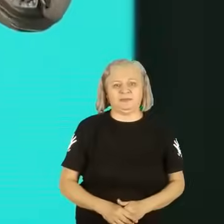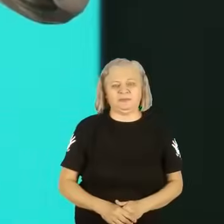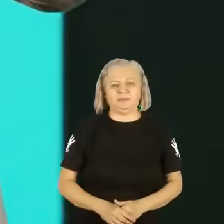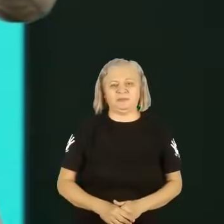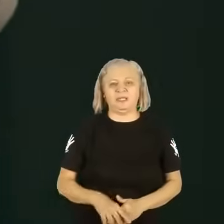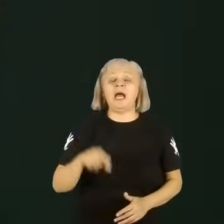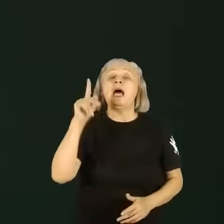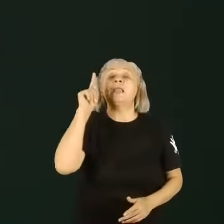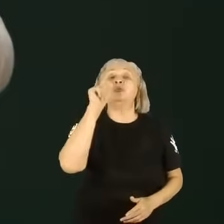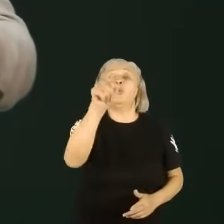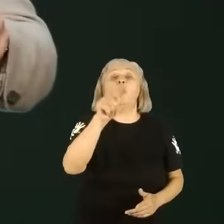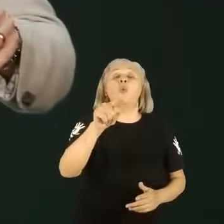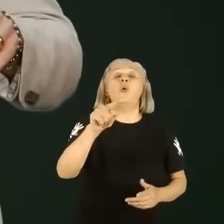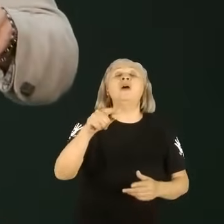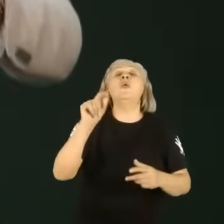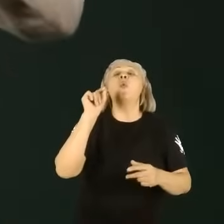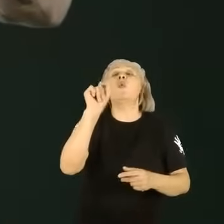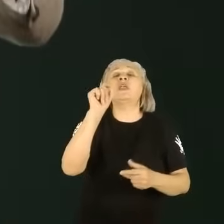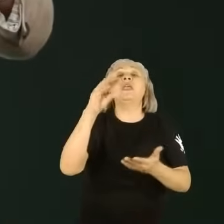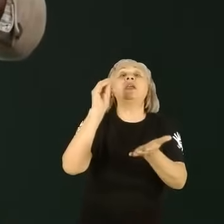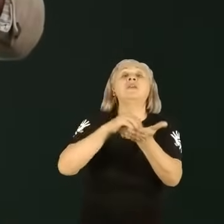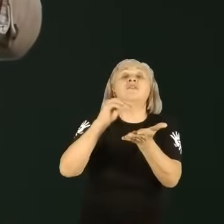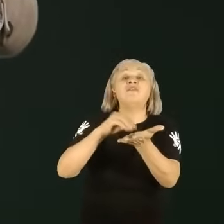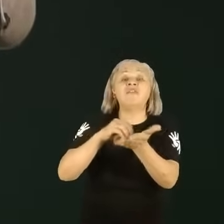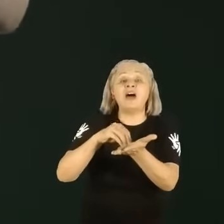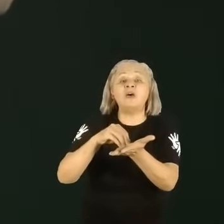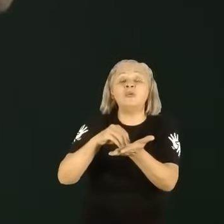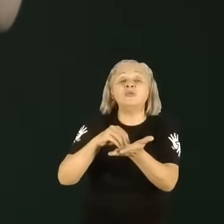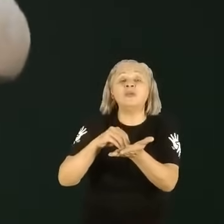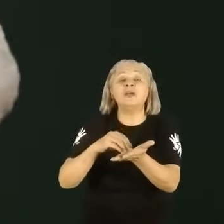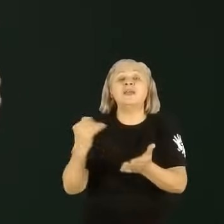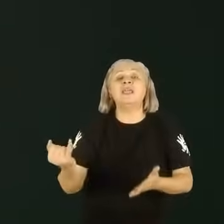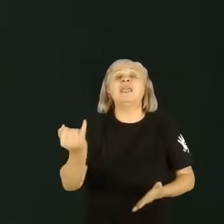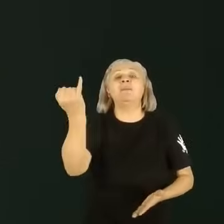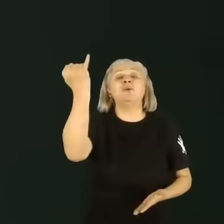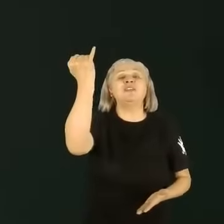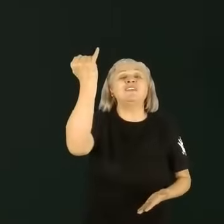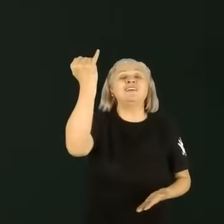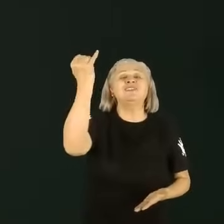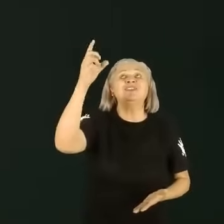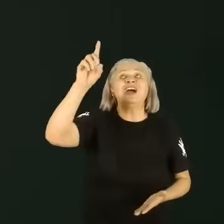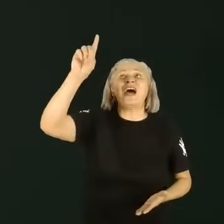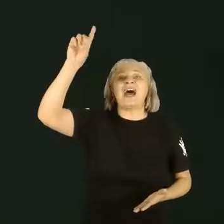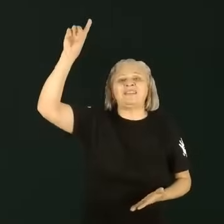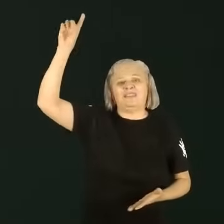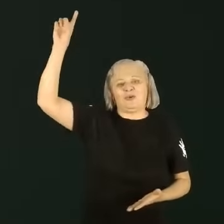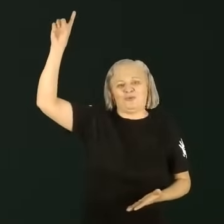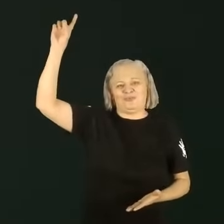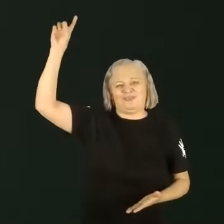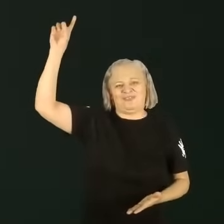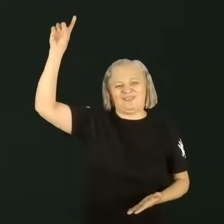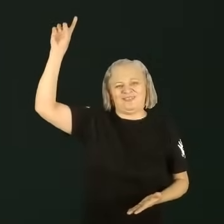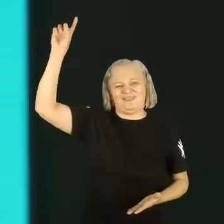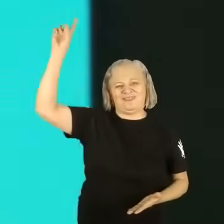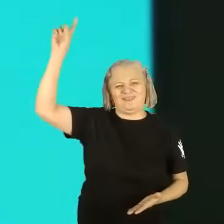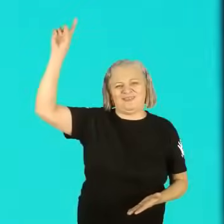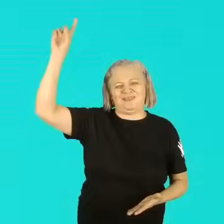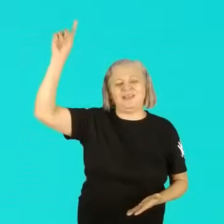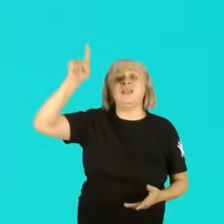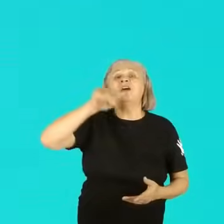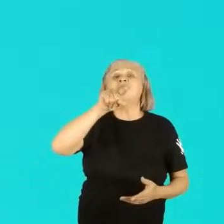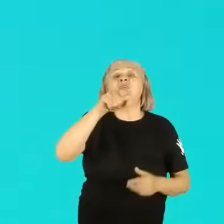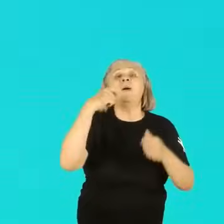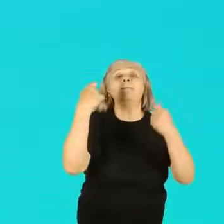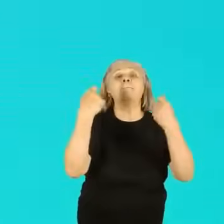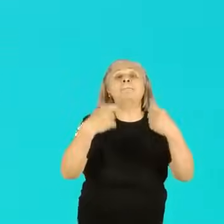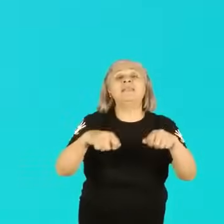realidade e a tua necessidade importa o mesmo tanto para Deus hoje à noite. Mas você precisa usar